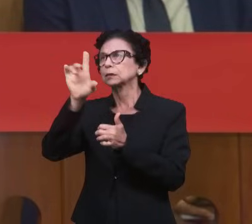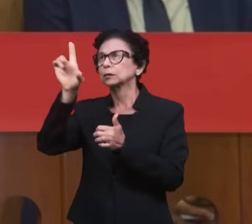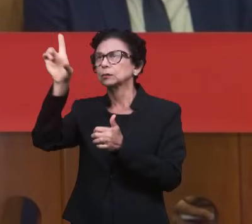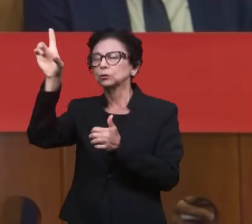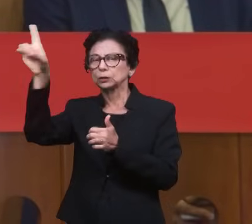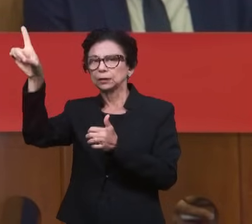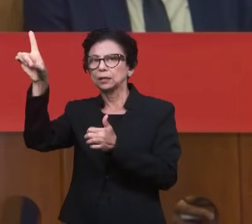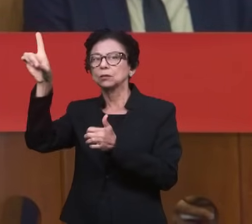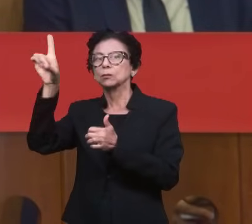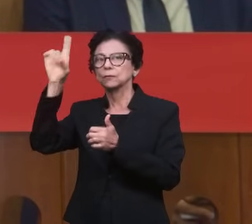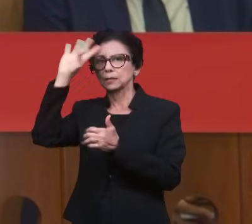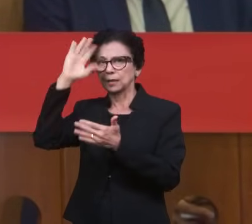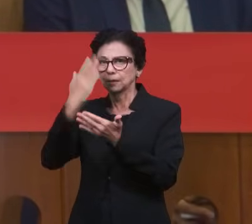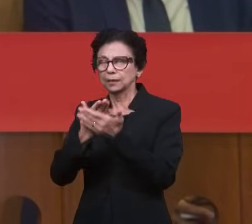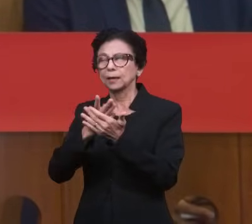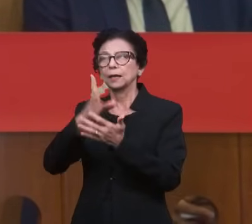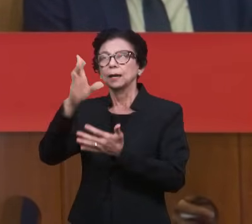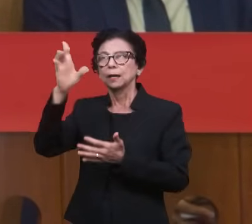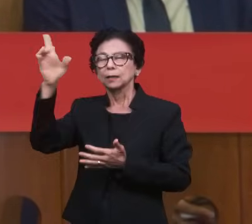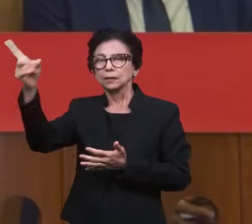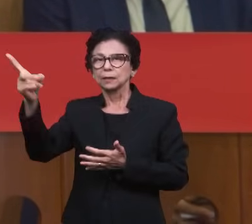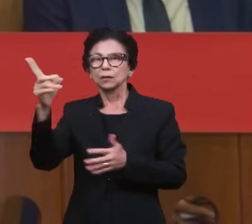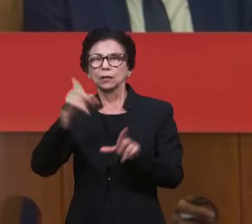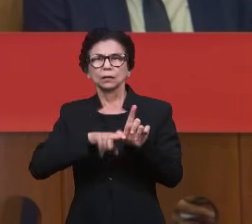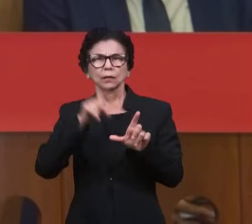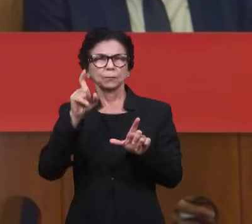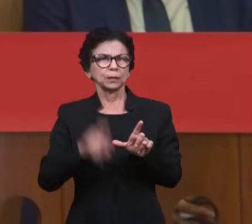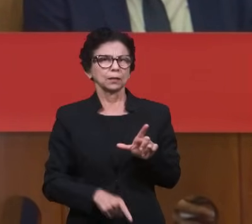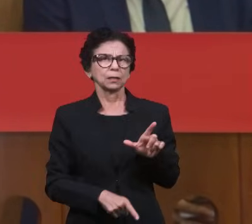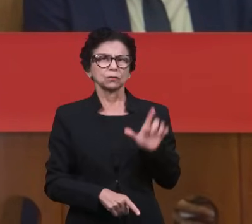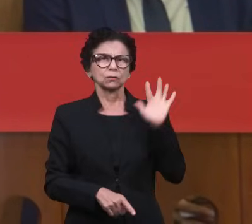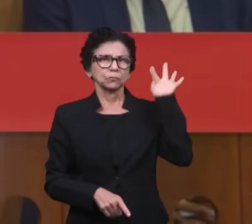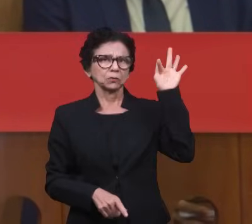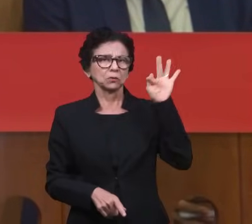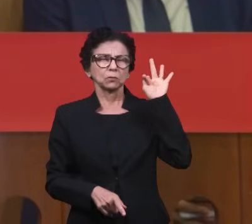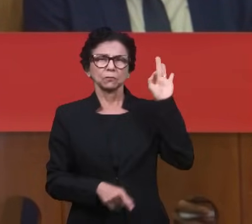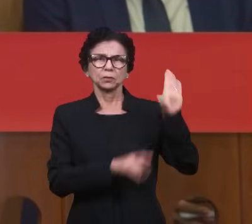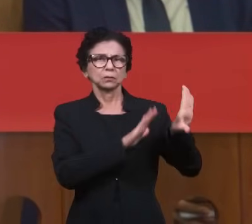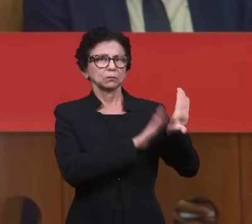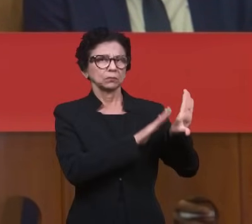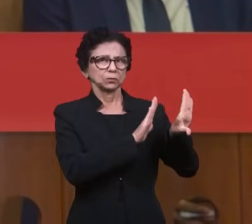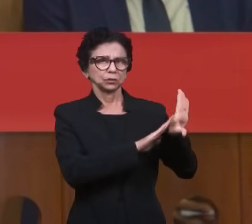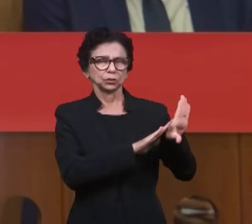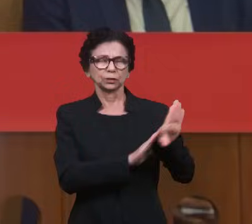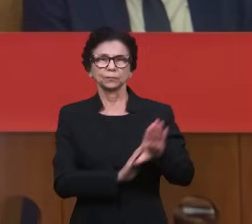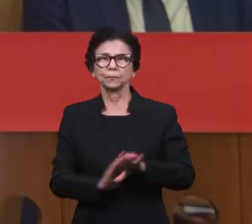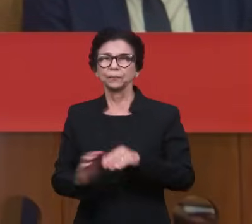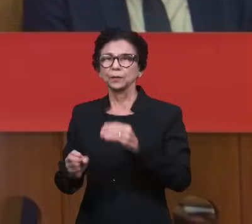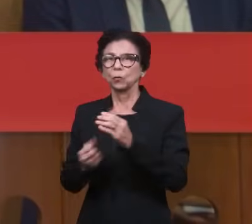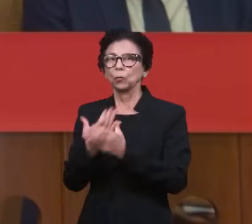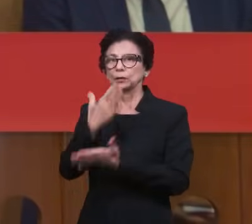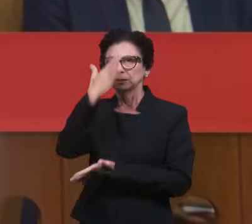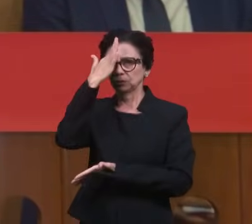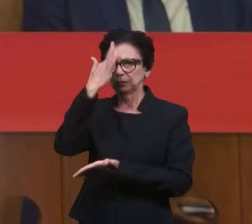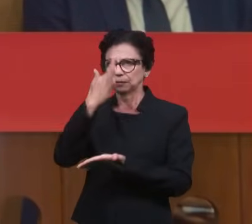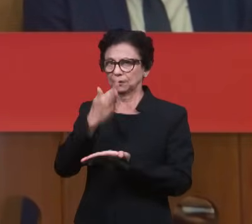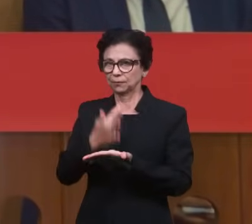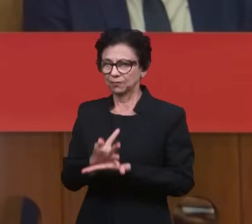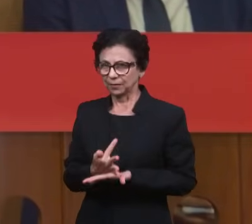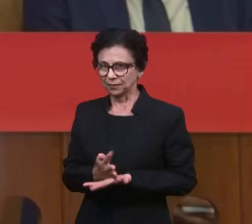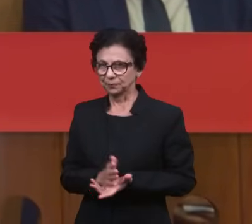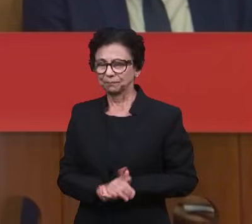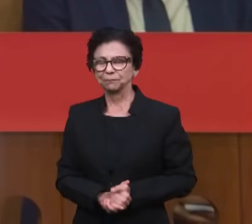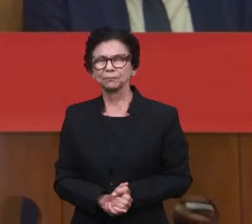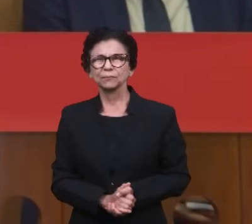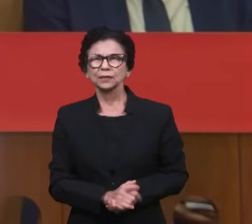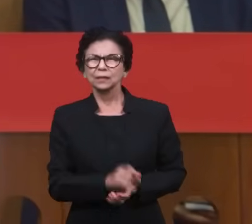filosofia. Olha lá, vamos começar aqui por esse painel de origens da fé. Você quer saber se